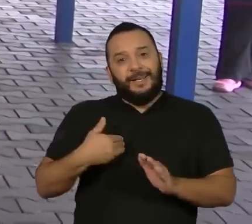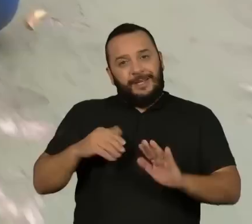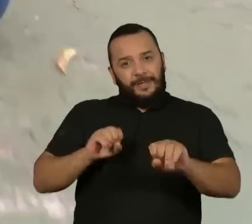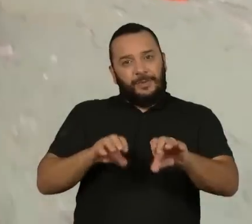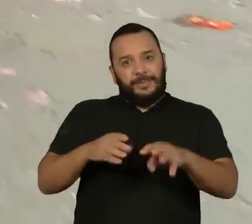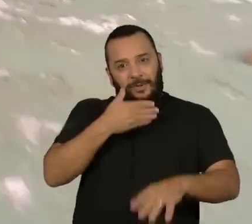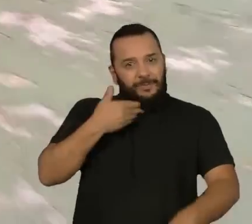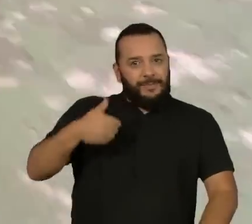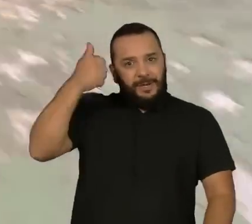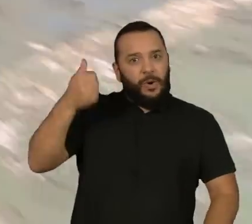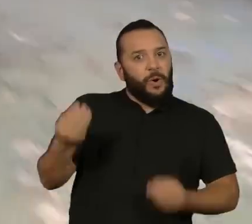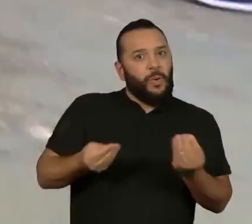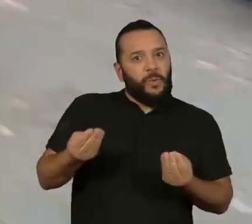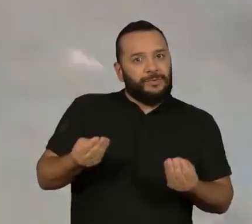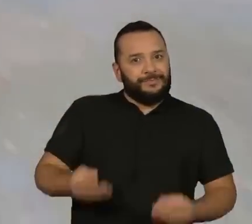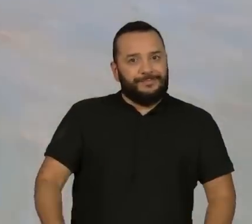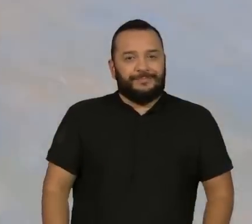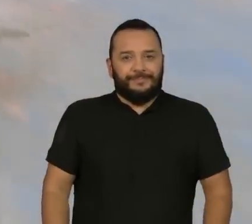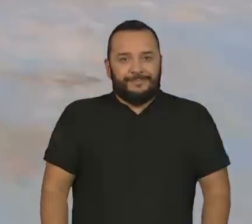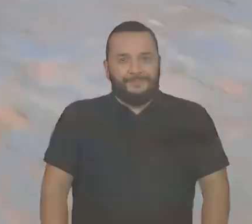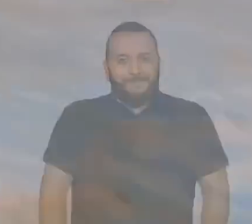educação.